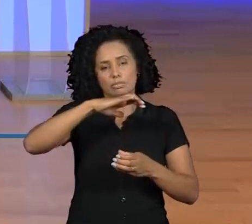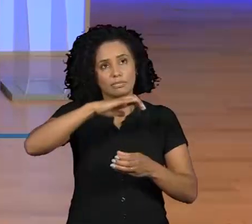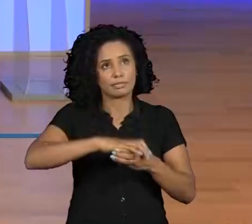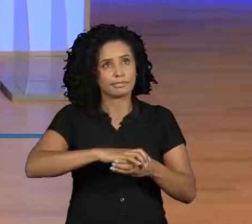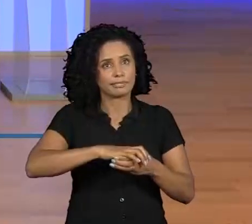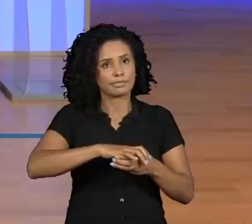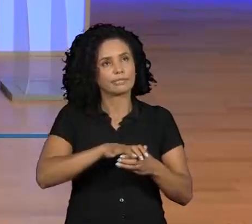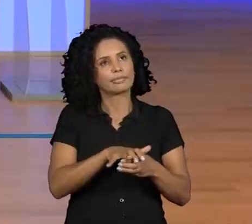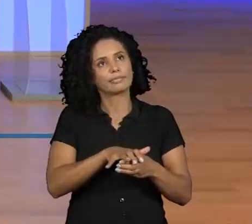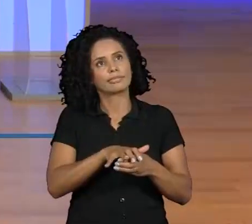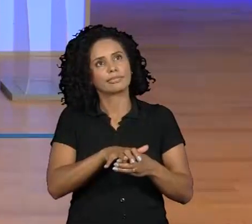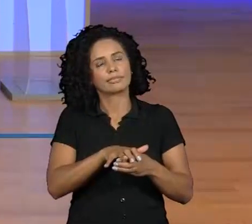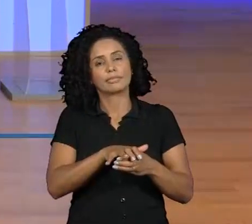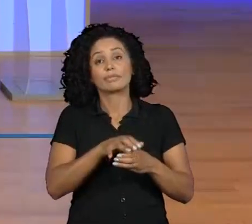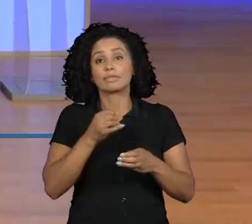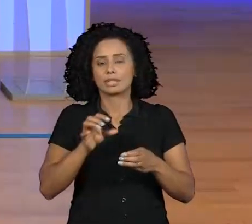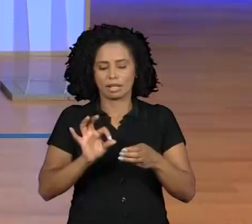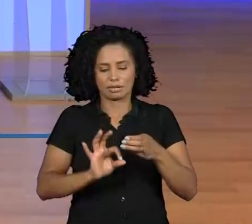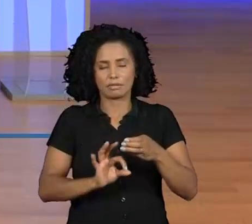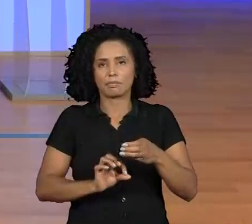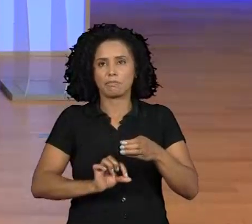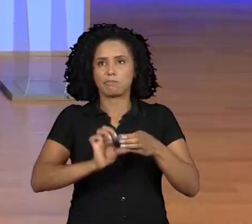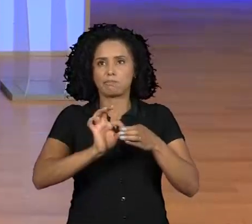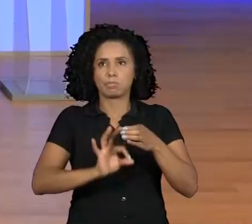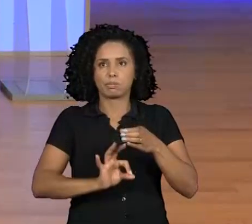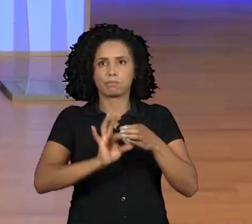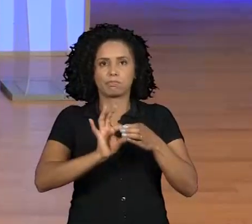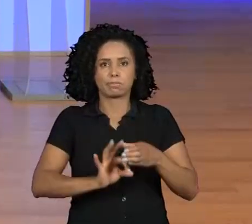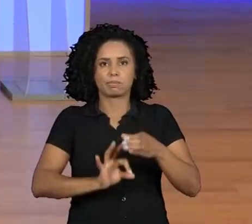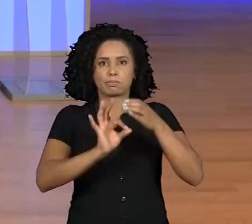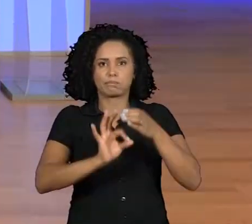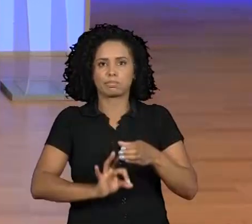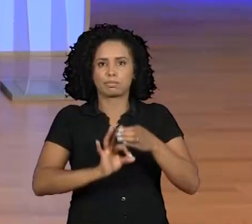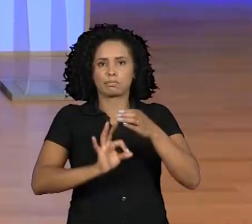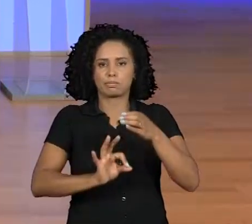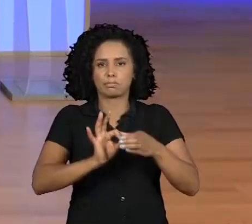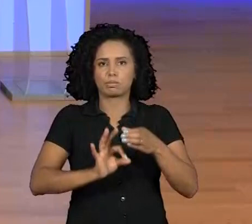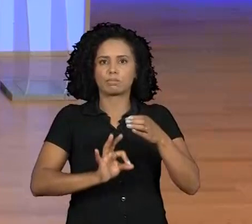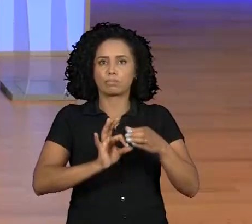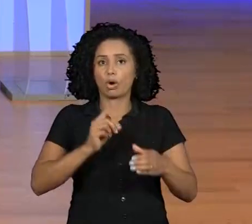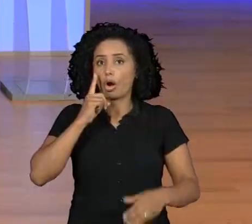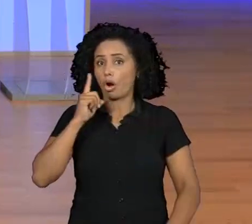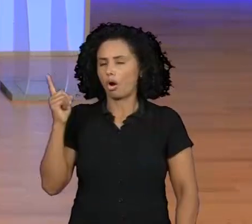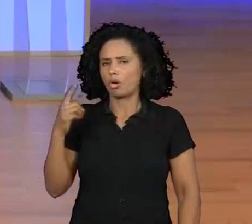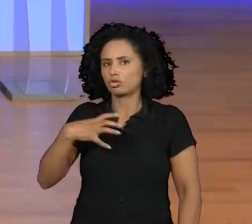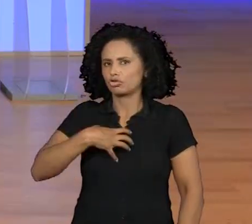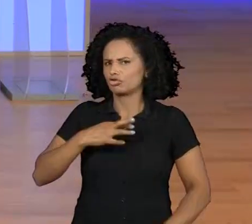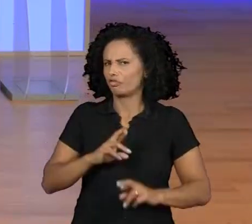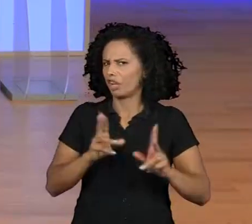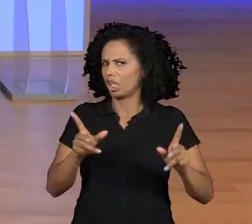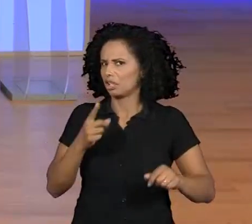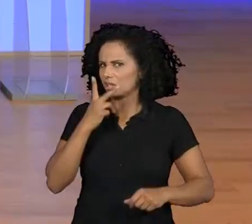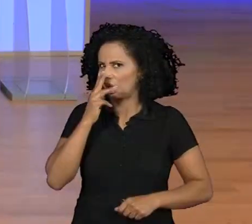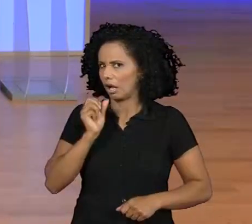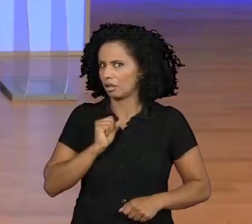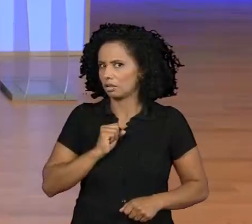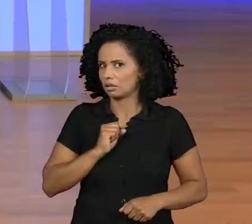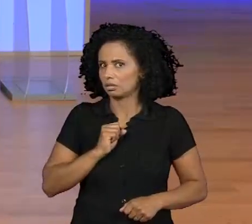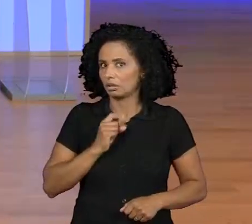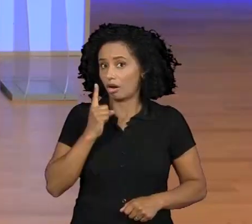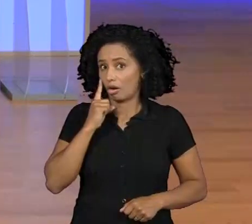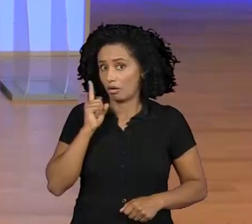tampinha entre em contato com a tampa da lata, que também é plástico, vamos ouvir se dá diferença? vamos. Olha